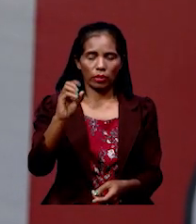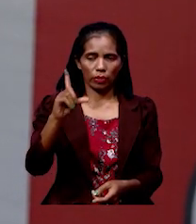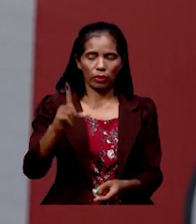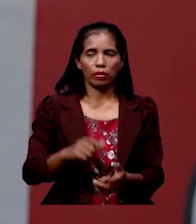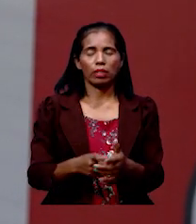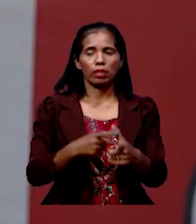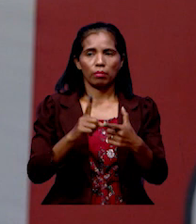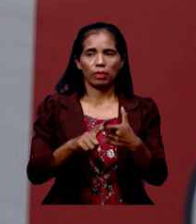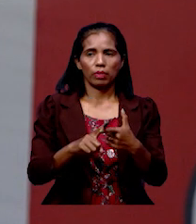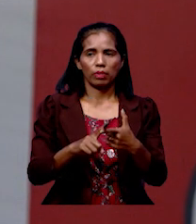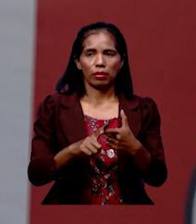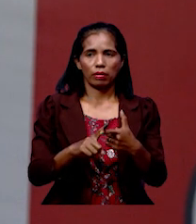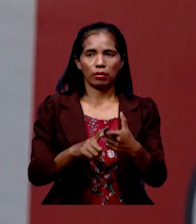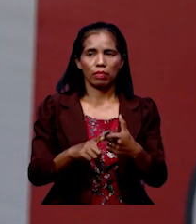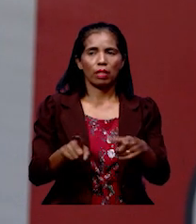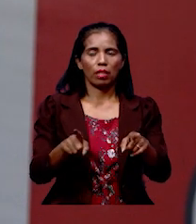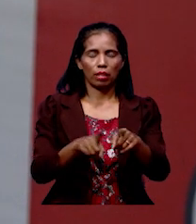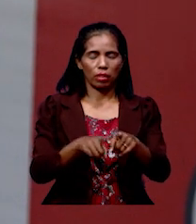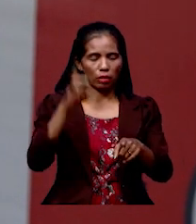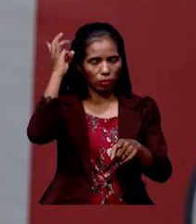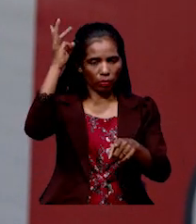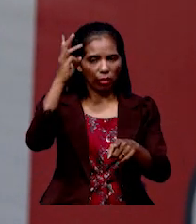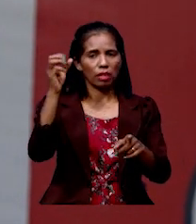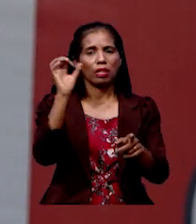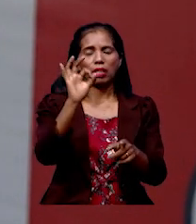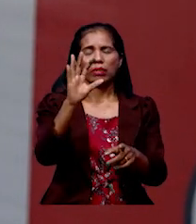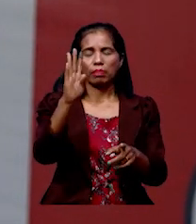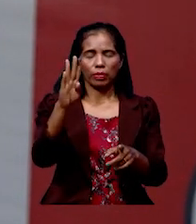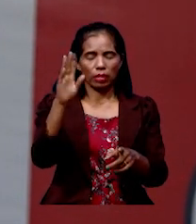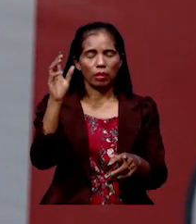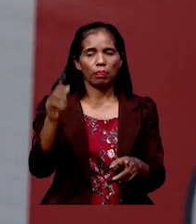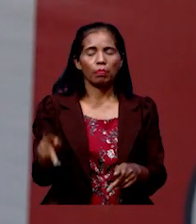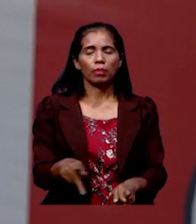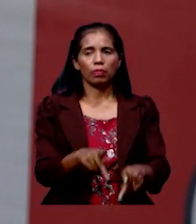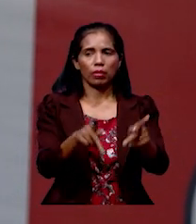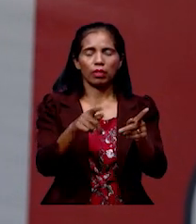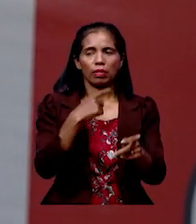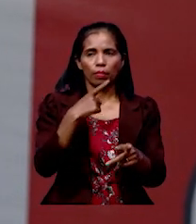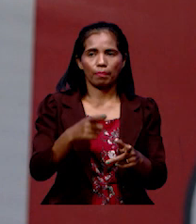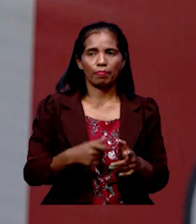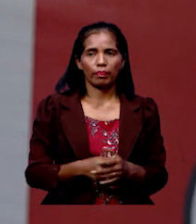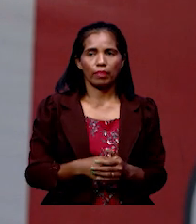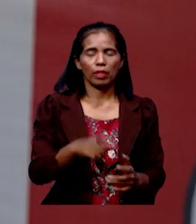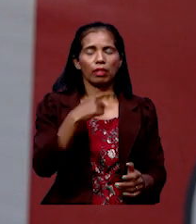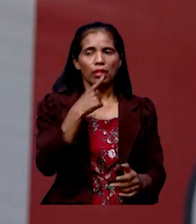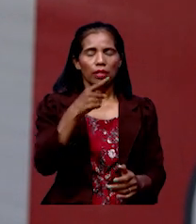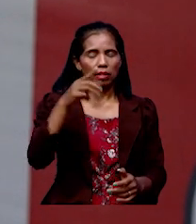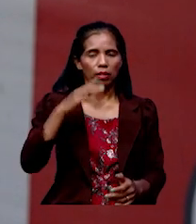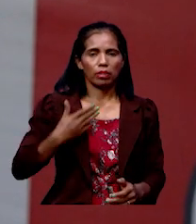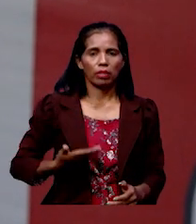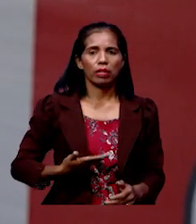depois saia de confusão balo e público, né? Até te carta senhor general Takao da